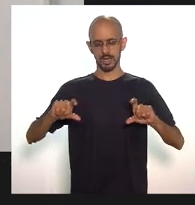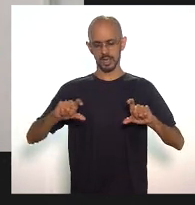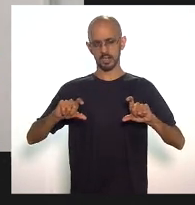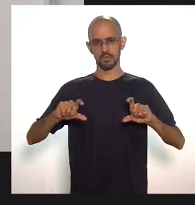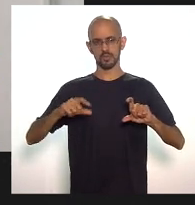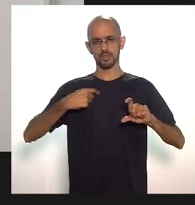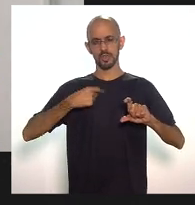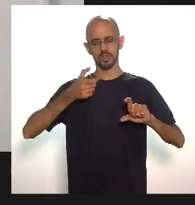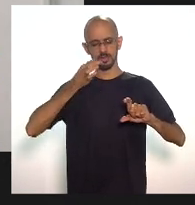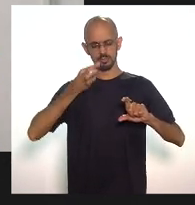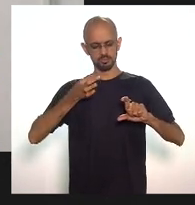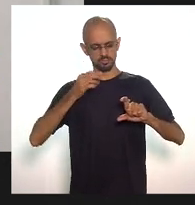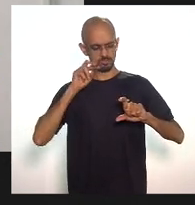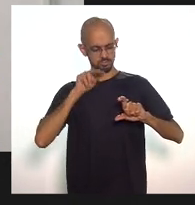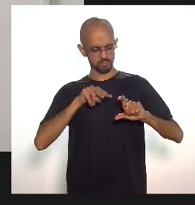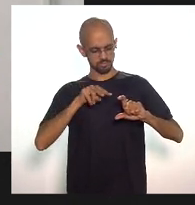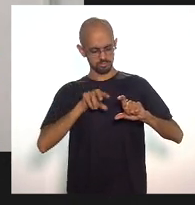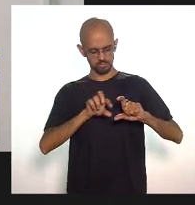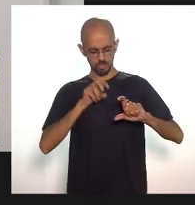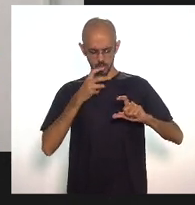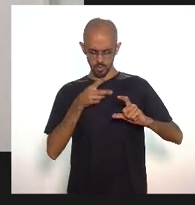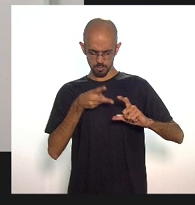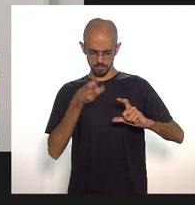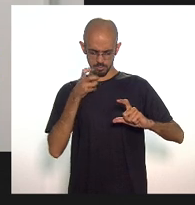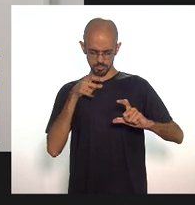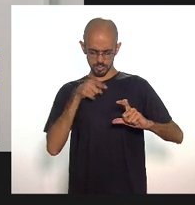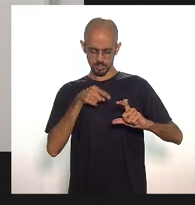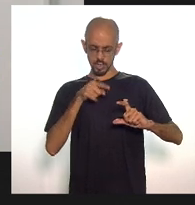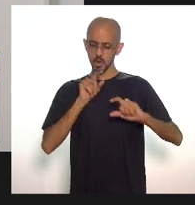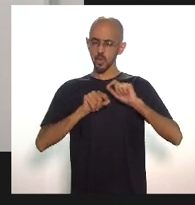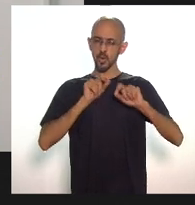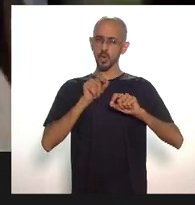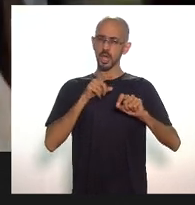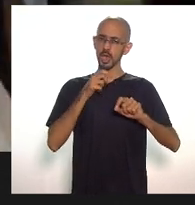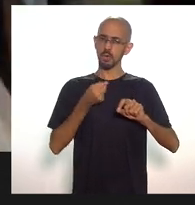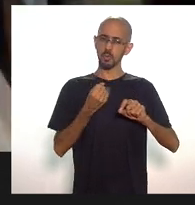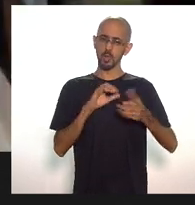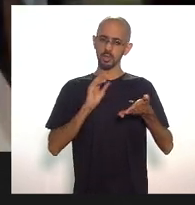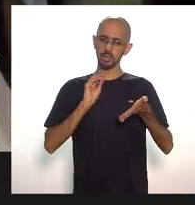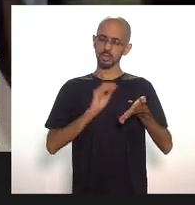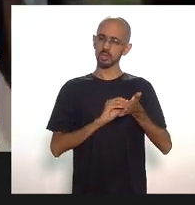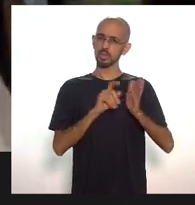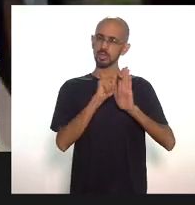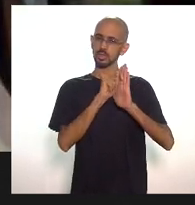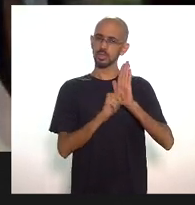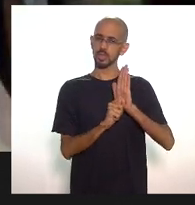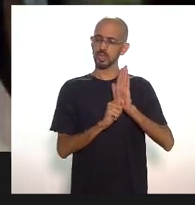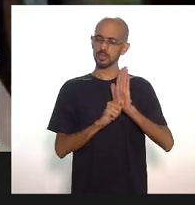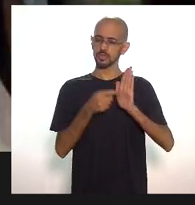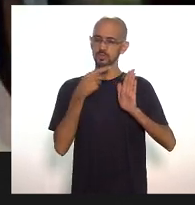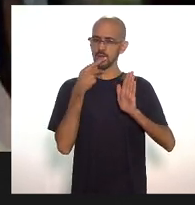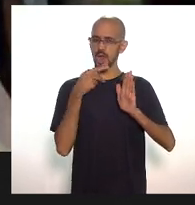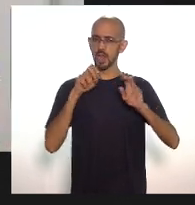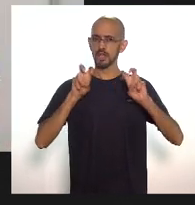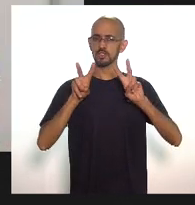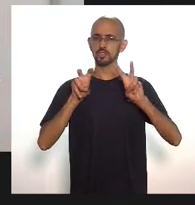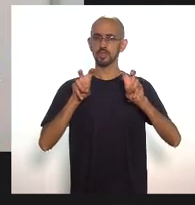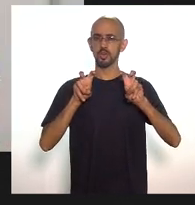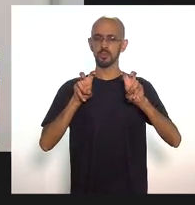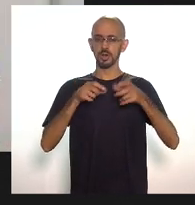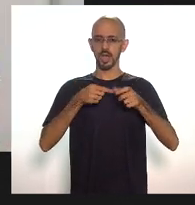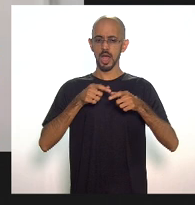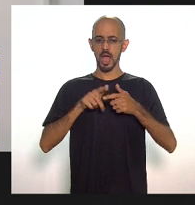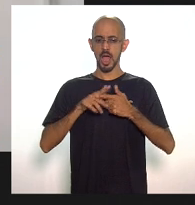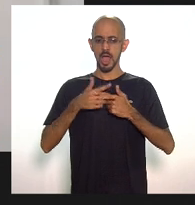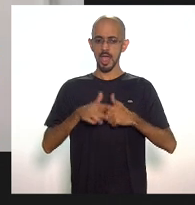chamou um pouco a atenção, né, no que, quando ele coloca a questão da revisão,